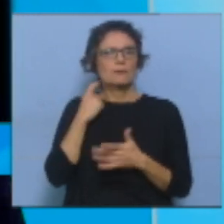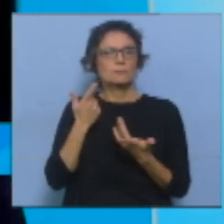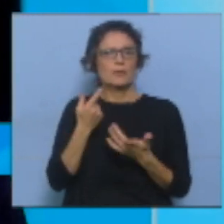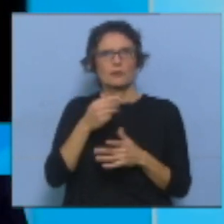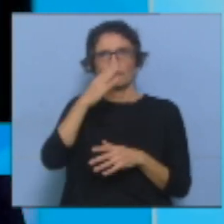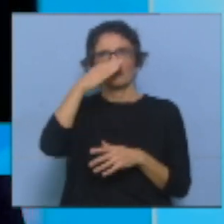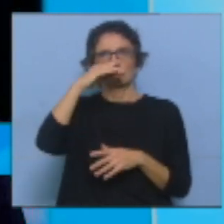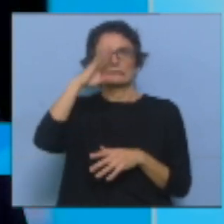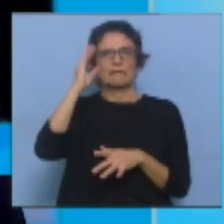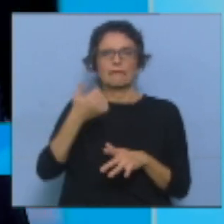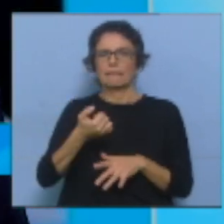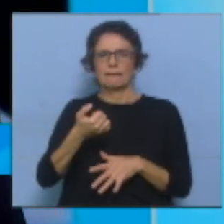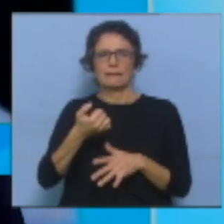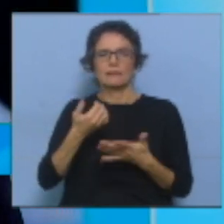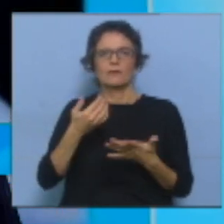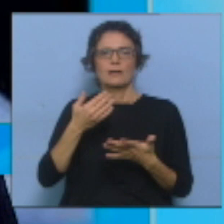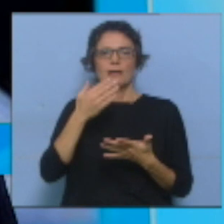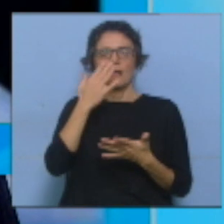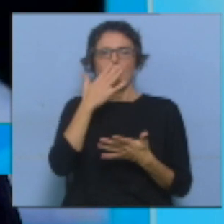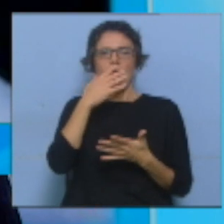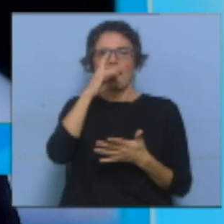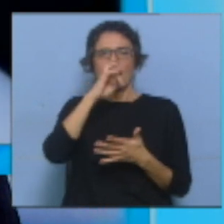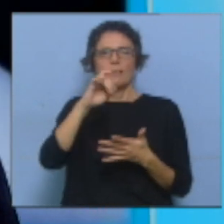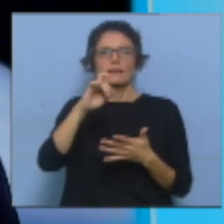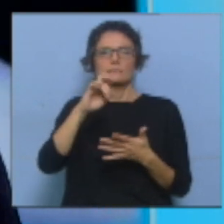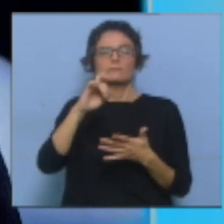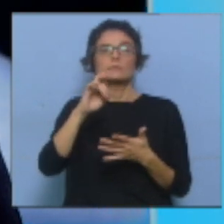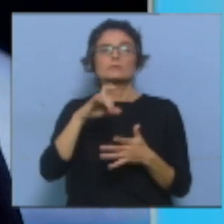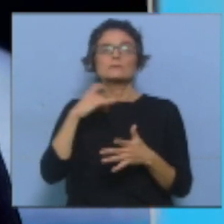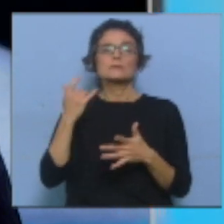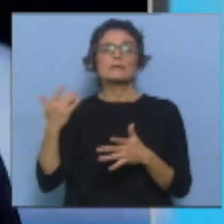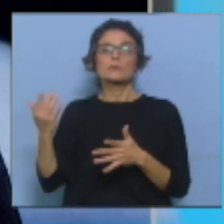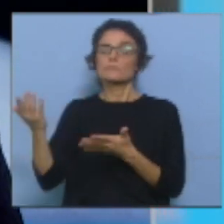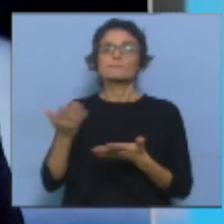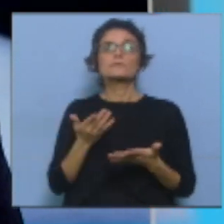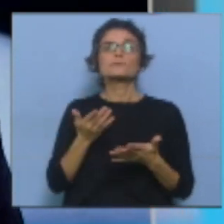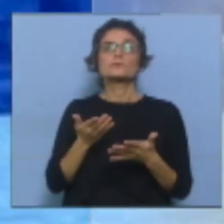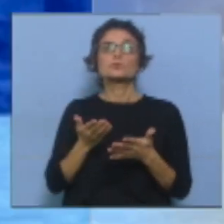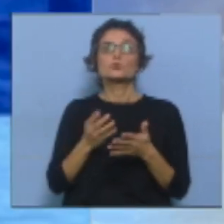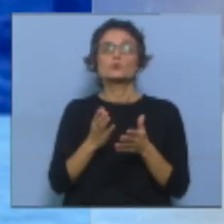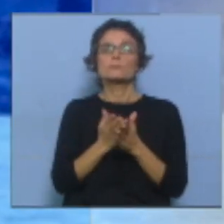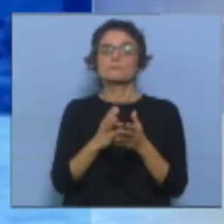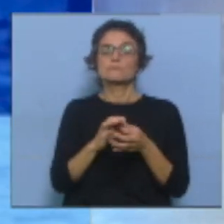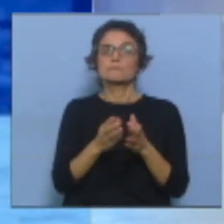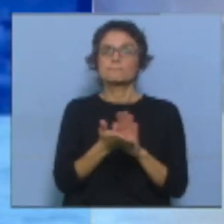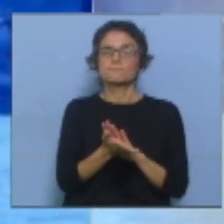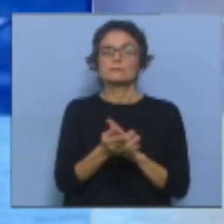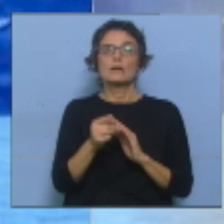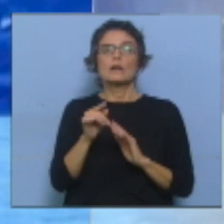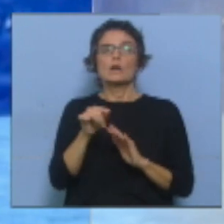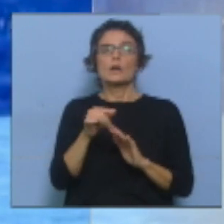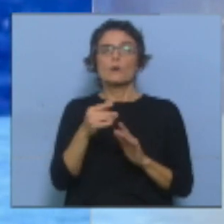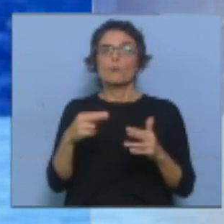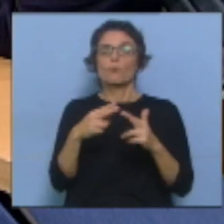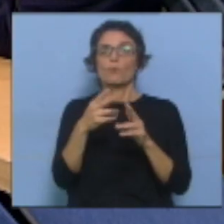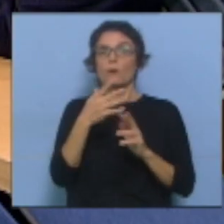anos, e o meu prior soube disso. E então no 8º ano convidou-me a experimentar o pré-seminário de Lisboa. Foi um encontro no Natal desse ano, por